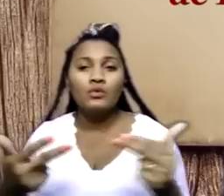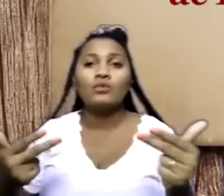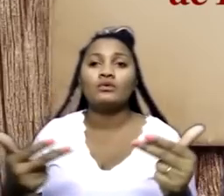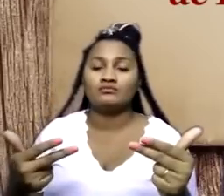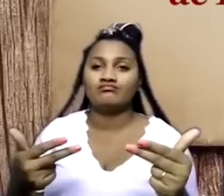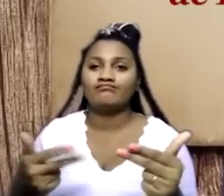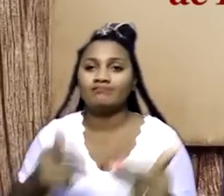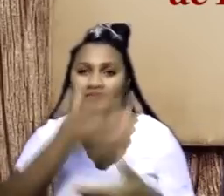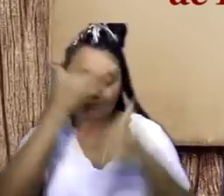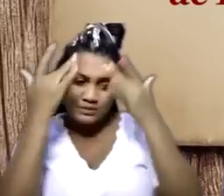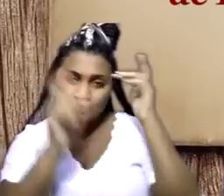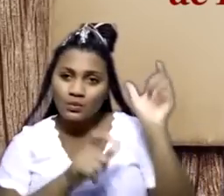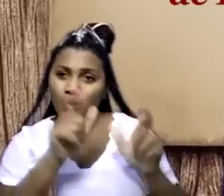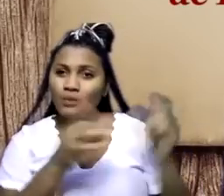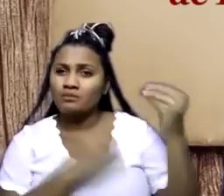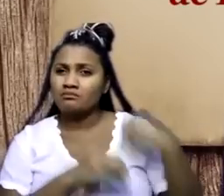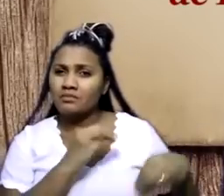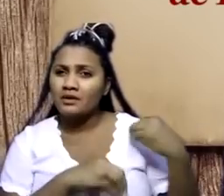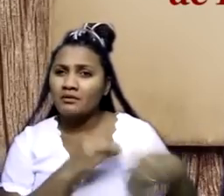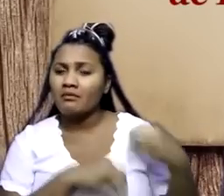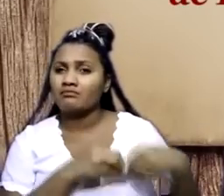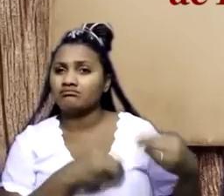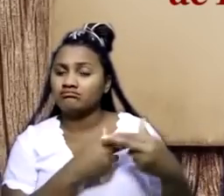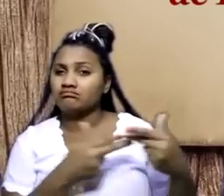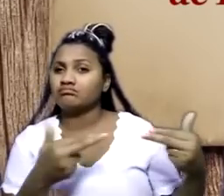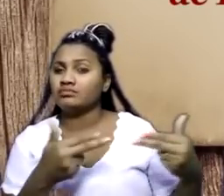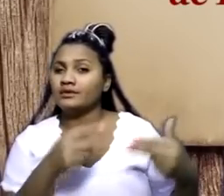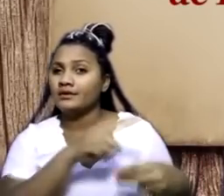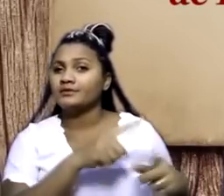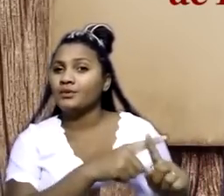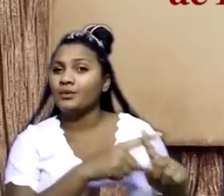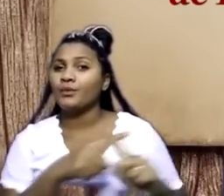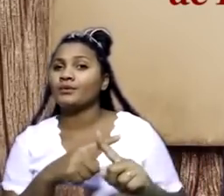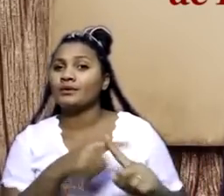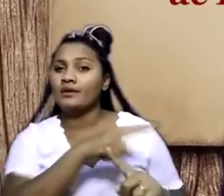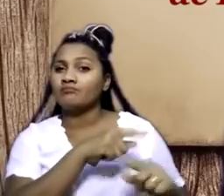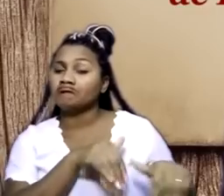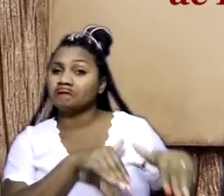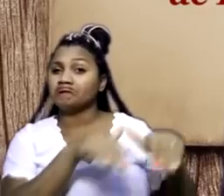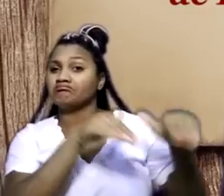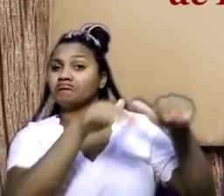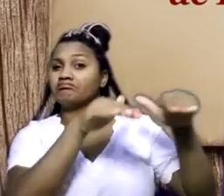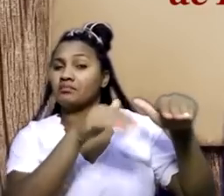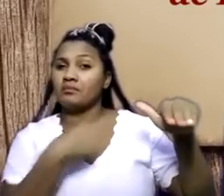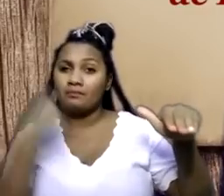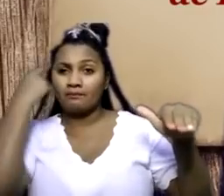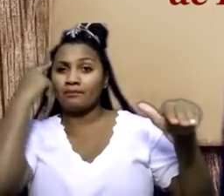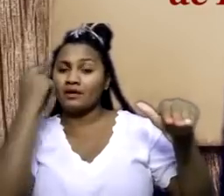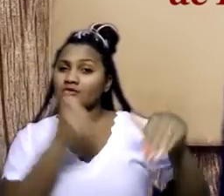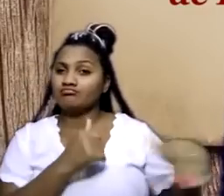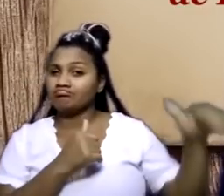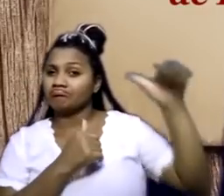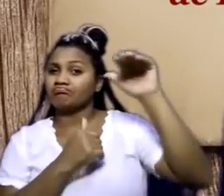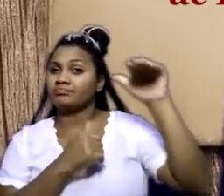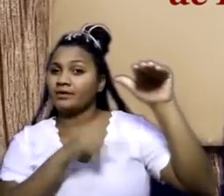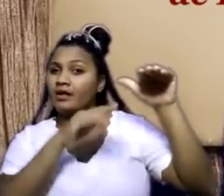o homem do pecado, o filho da perdição. Este se opõe e se exalta acima de tudo que se chama Deus ou é objeto